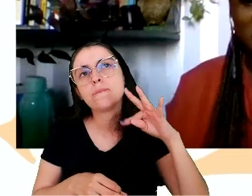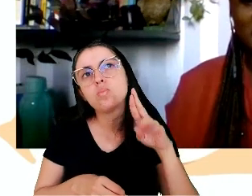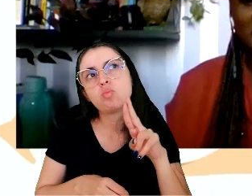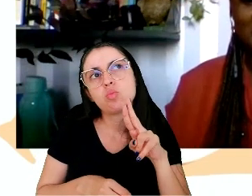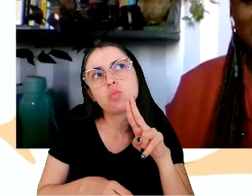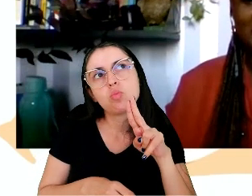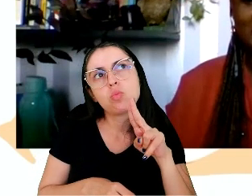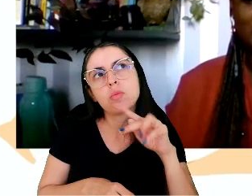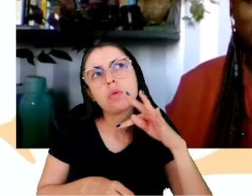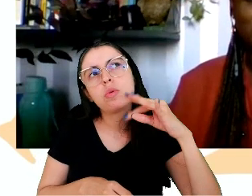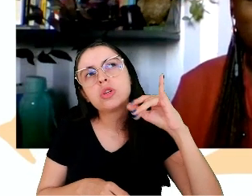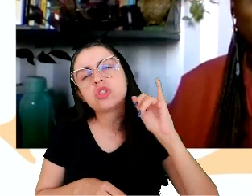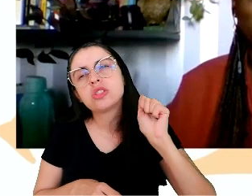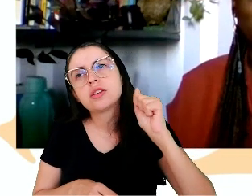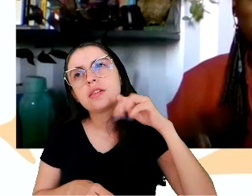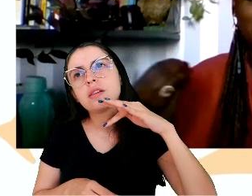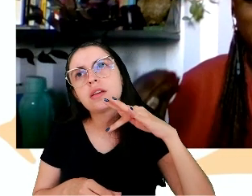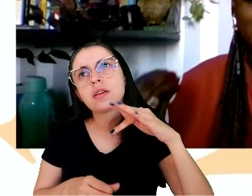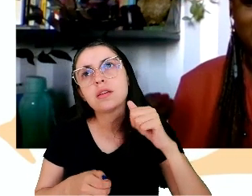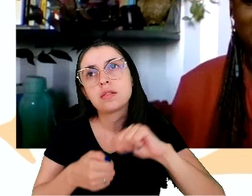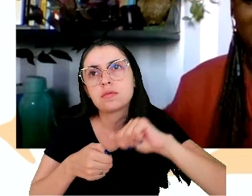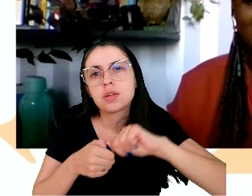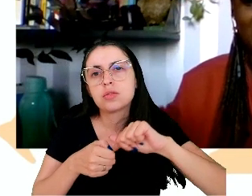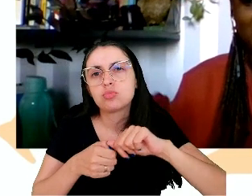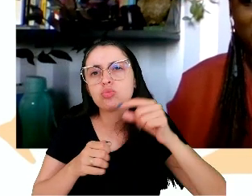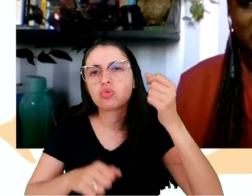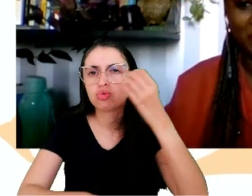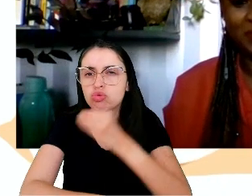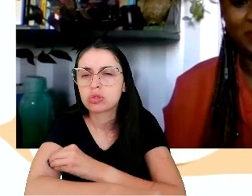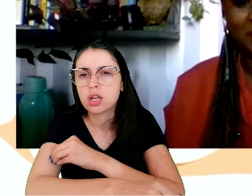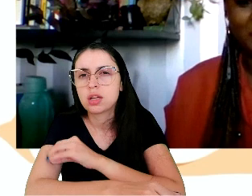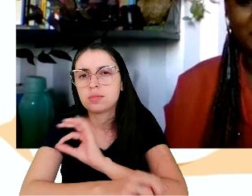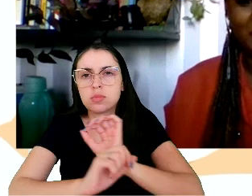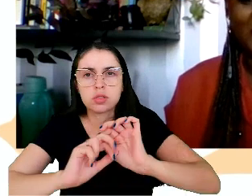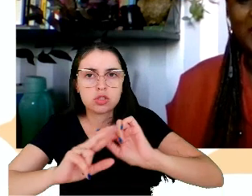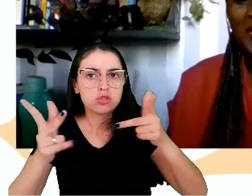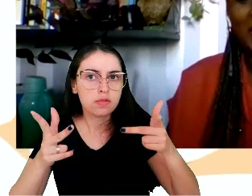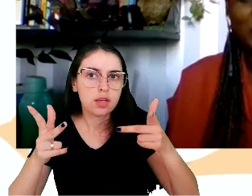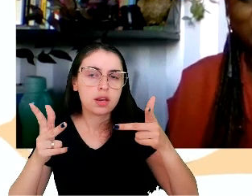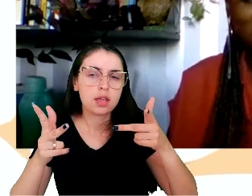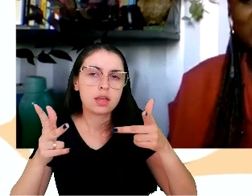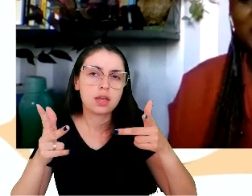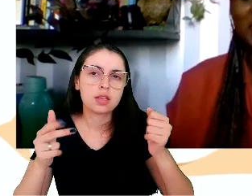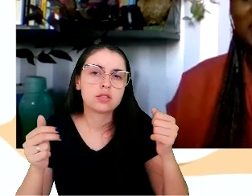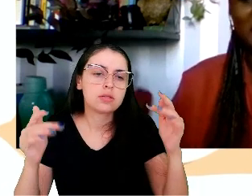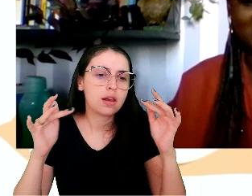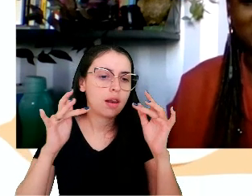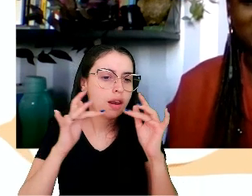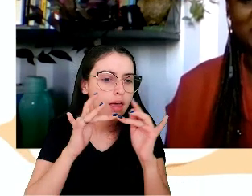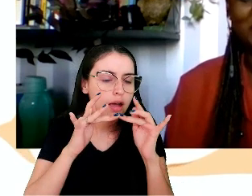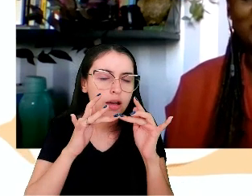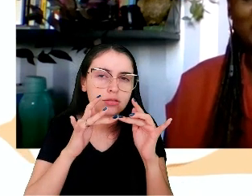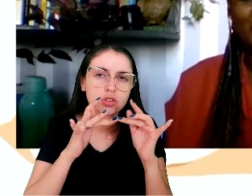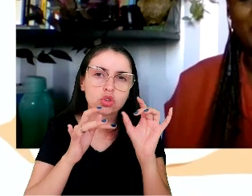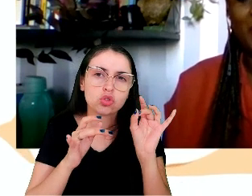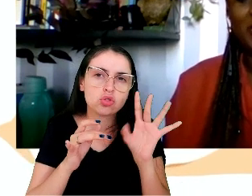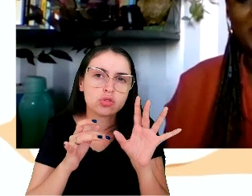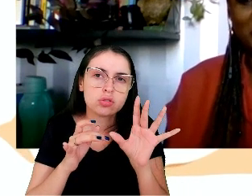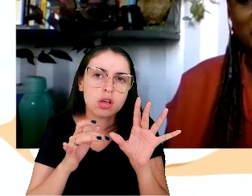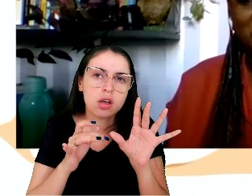se nós nascêssemos com um chip diferenciador que é ligado única e exclusivamente ao